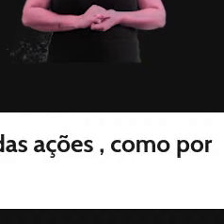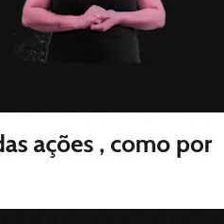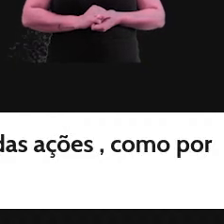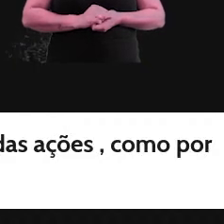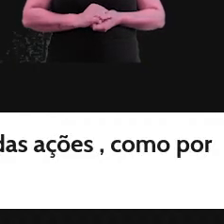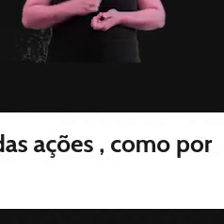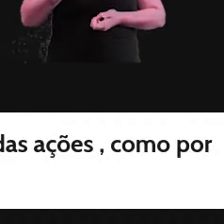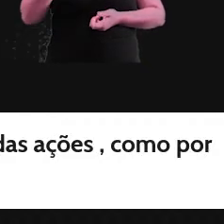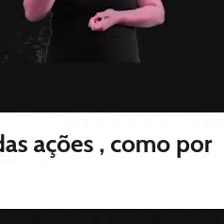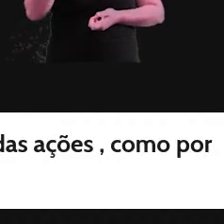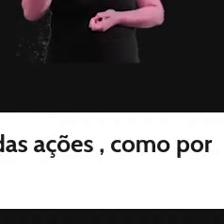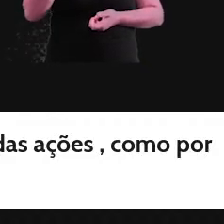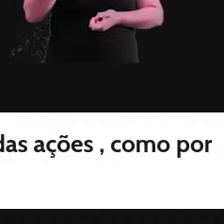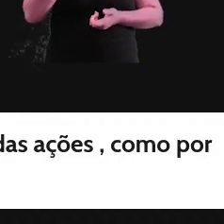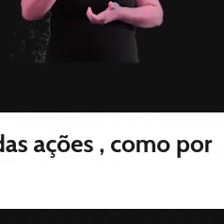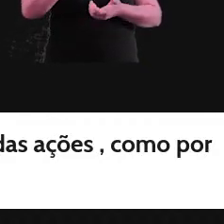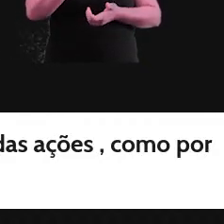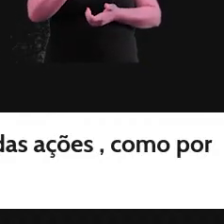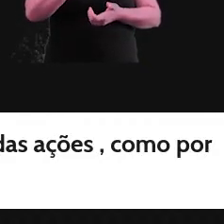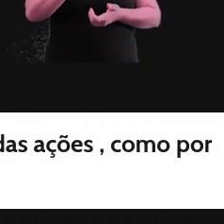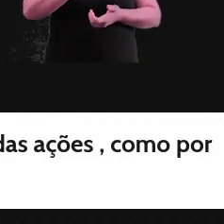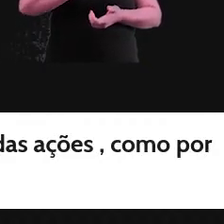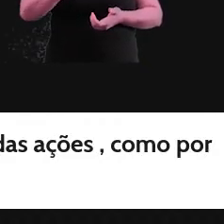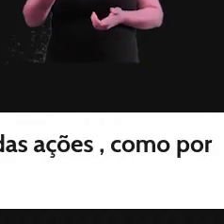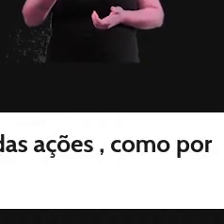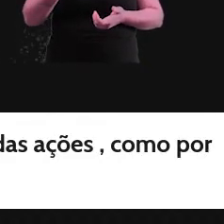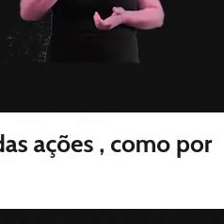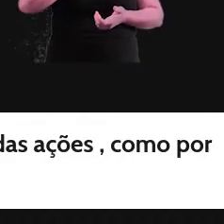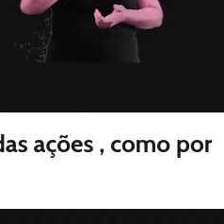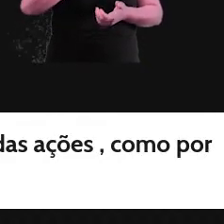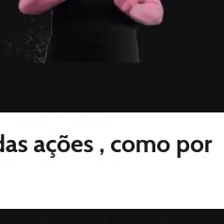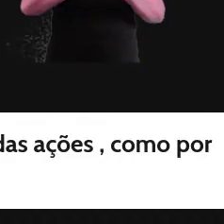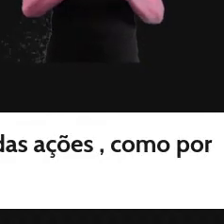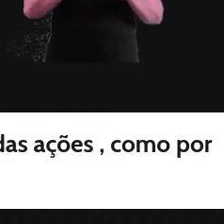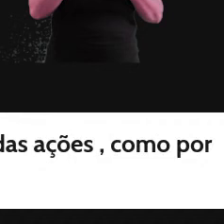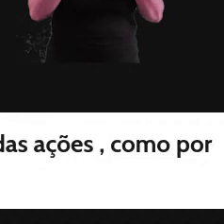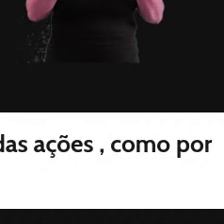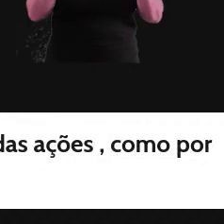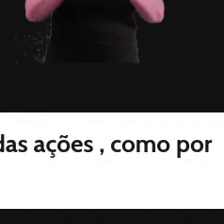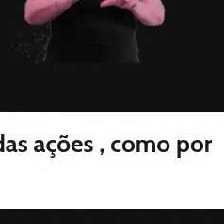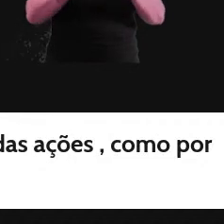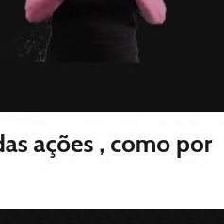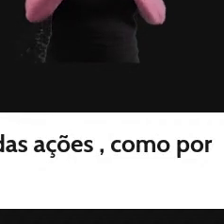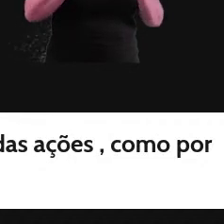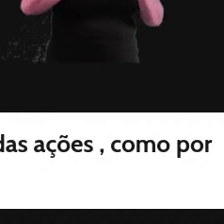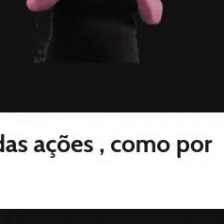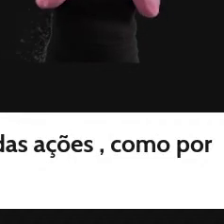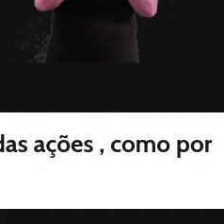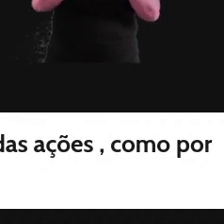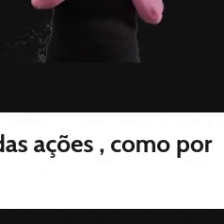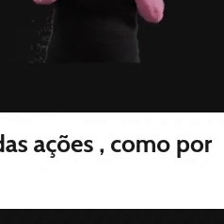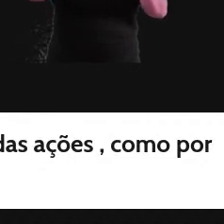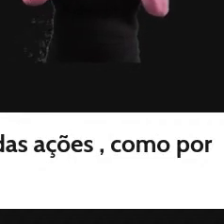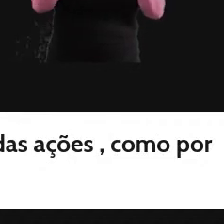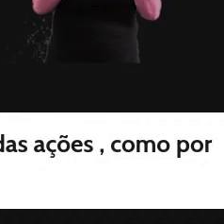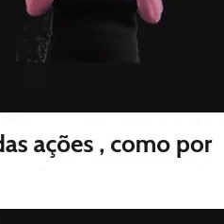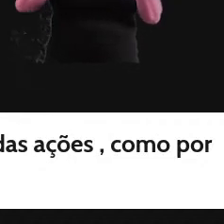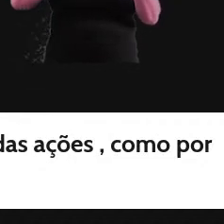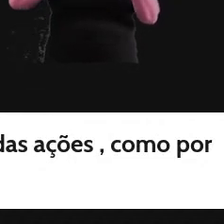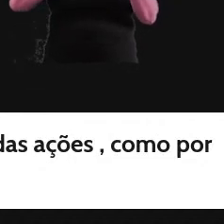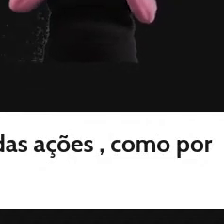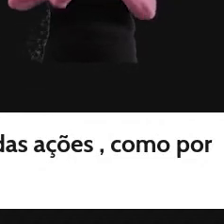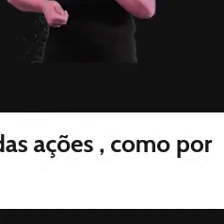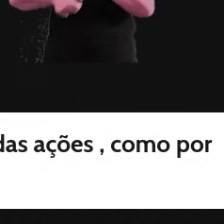nada contrário, assim, em relação a isso, Mônica, só tem um aspecto que já tem algumas pesquisas evidenciando que, em alguns casos, quando